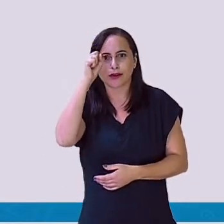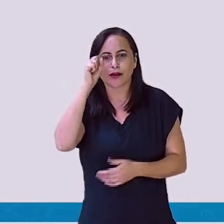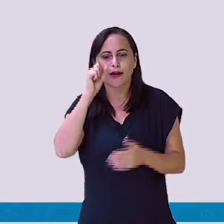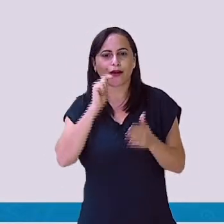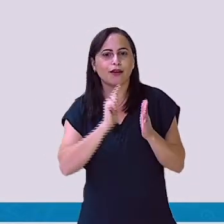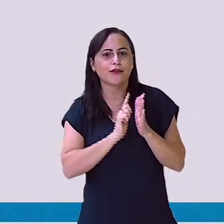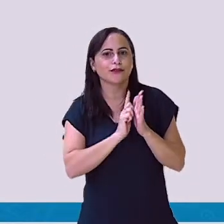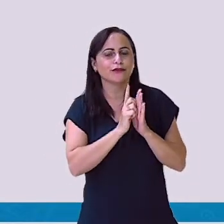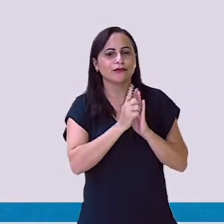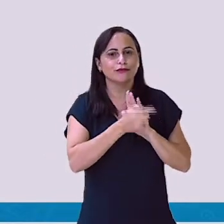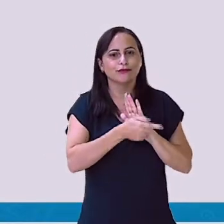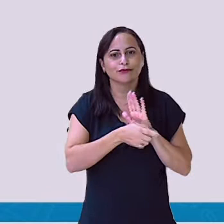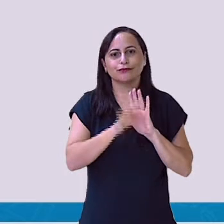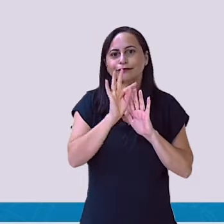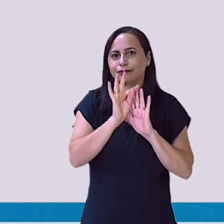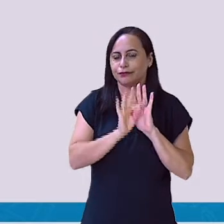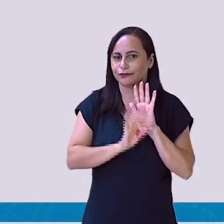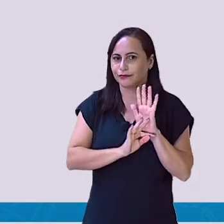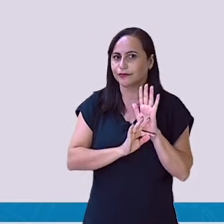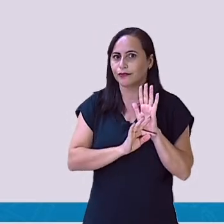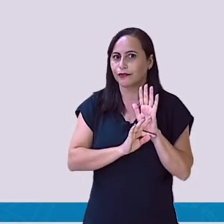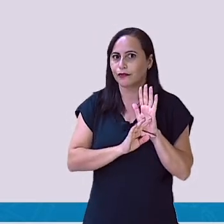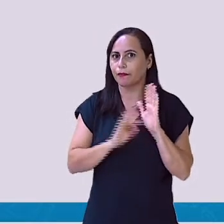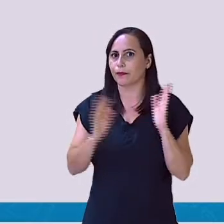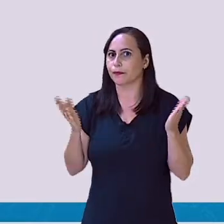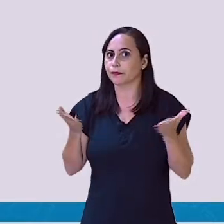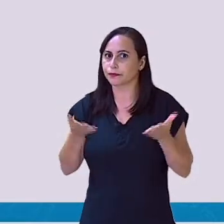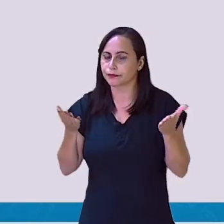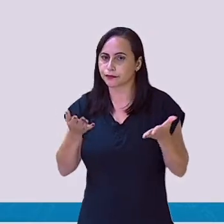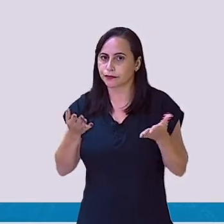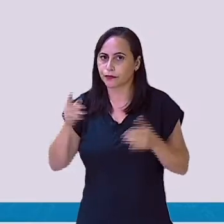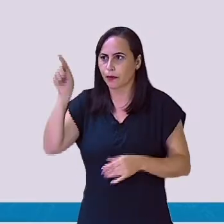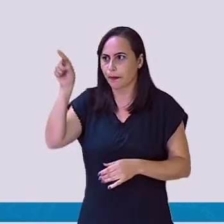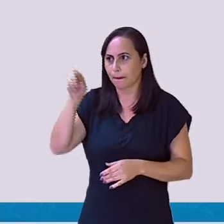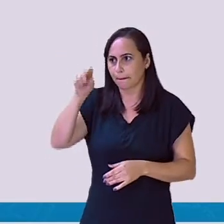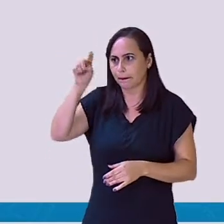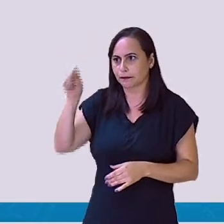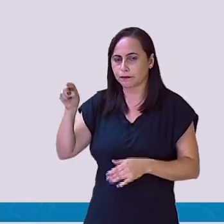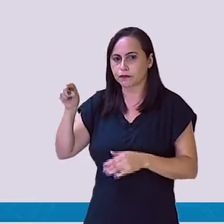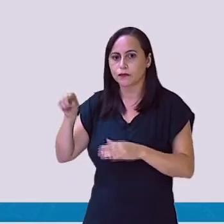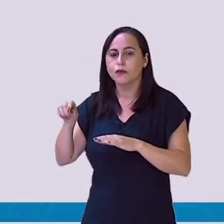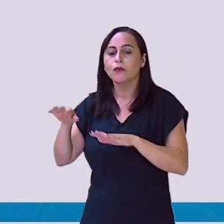vamos estudar bastante. Assinale com o X qual a opção